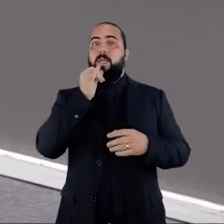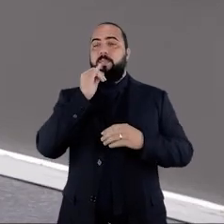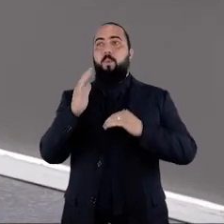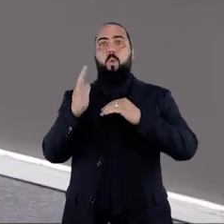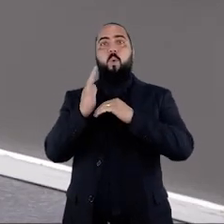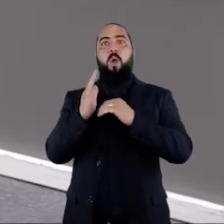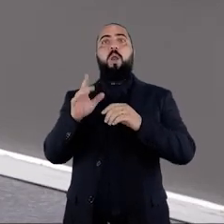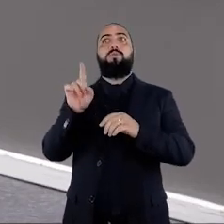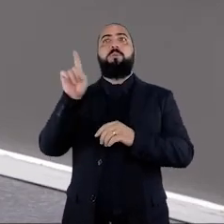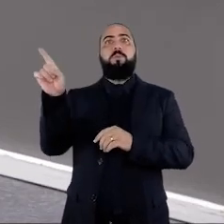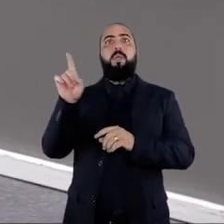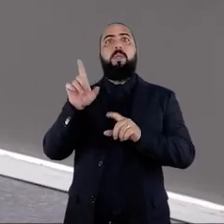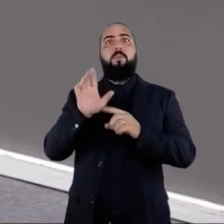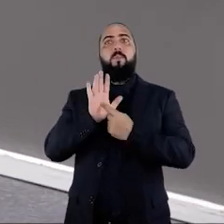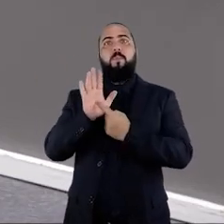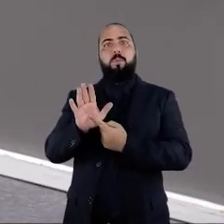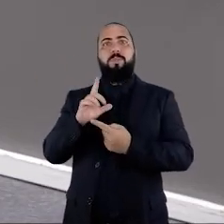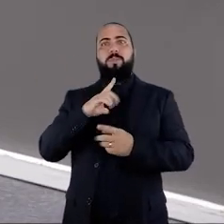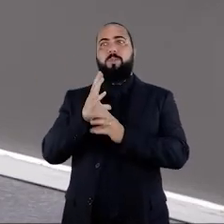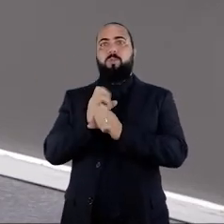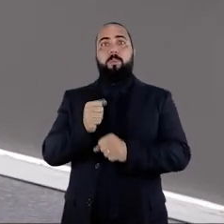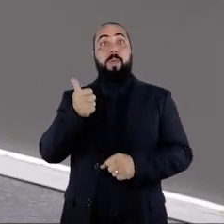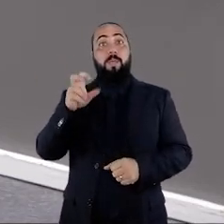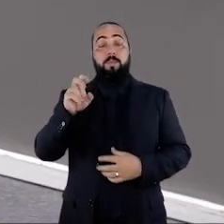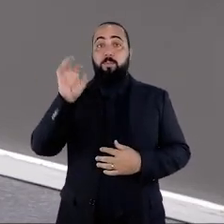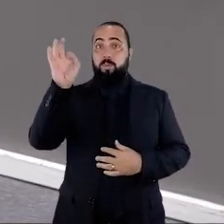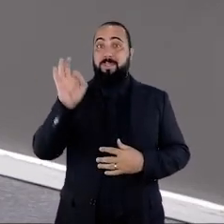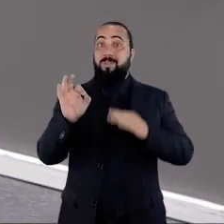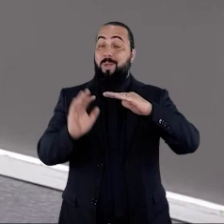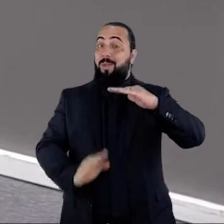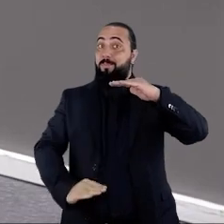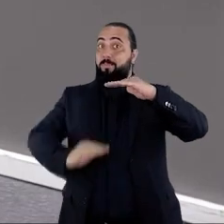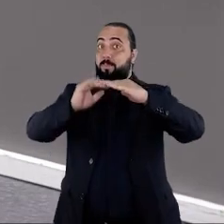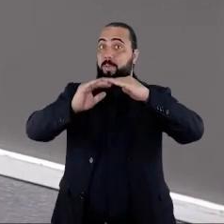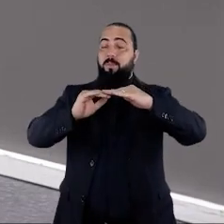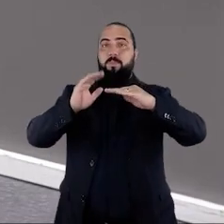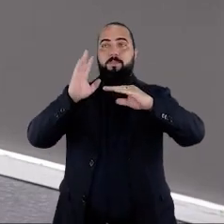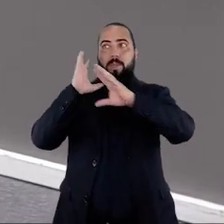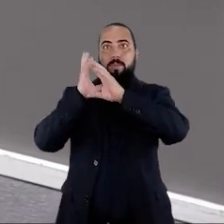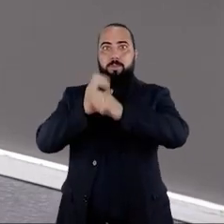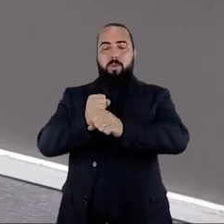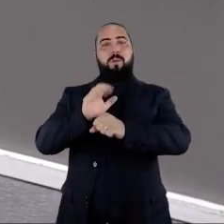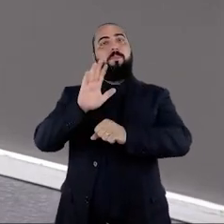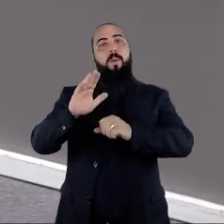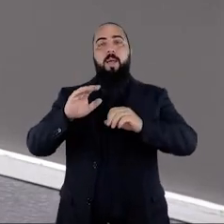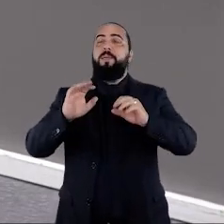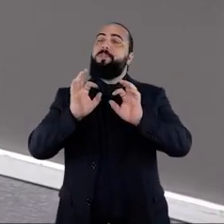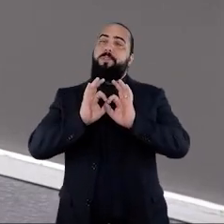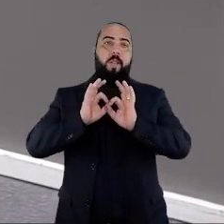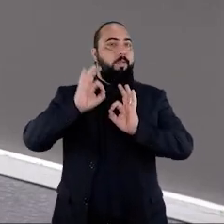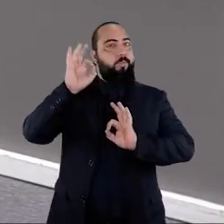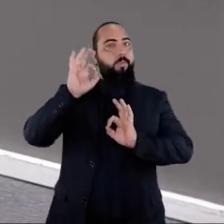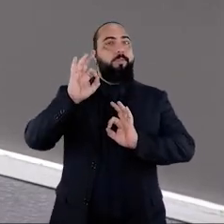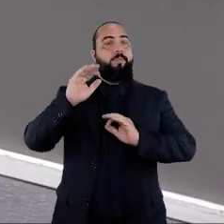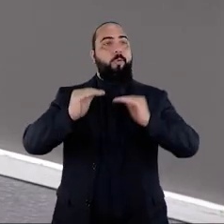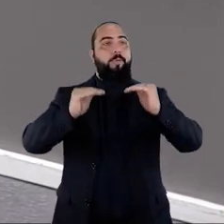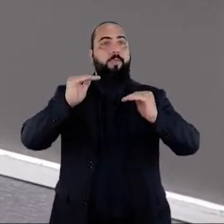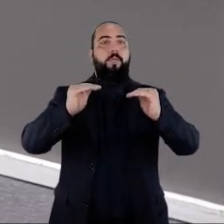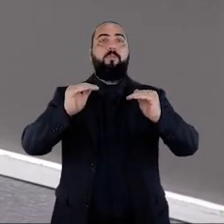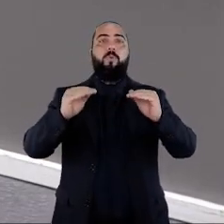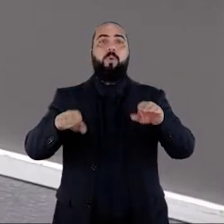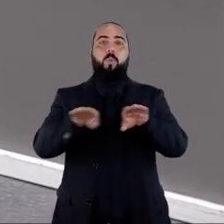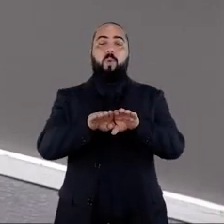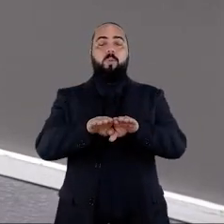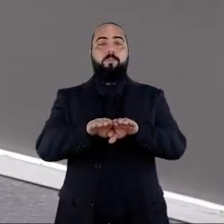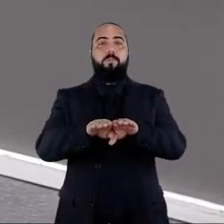a representação de mulheres chegou a 15% nessa legislatura. É o patamar mais alto da história, mas ainda está muito distante de um nível que possa